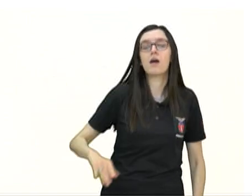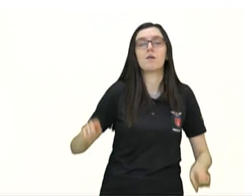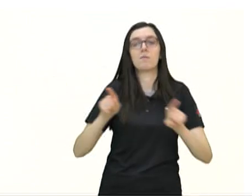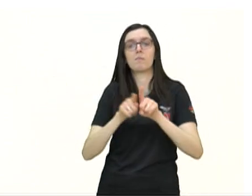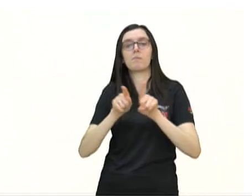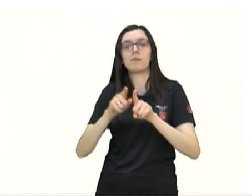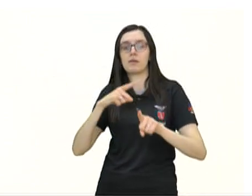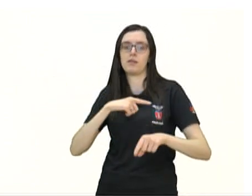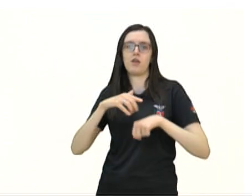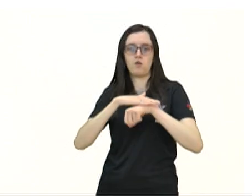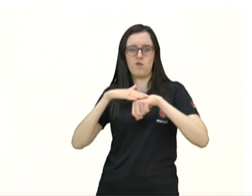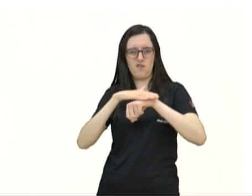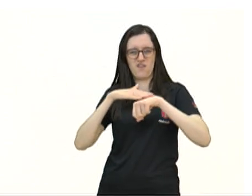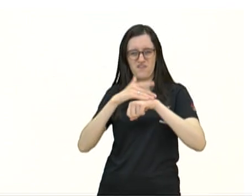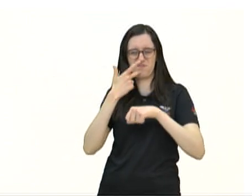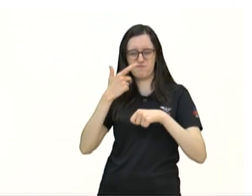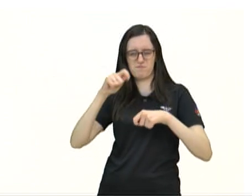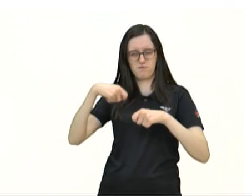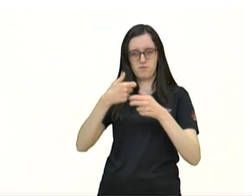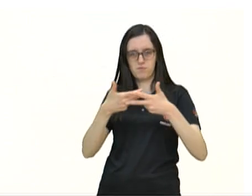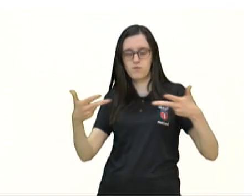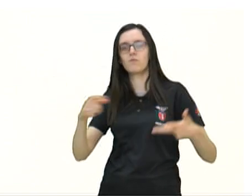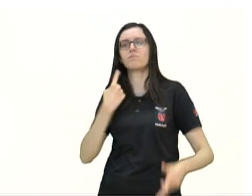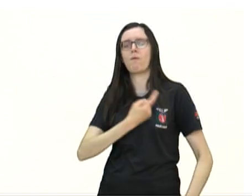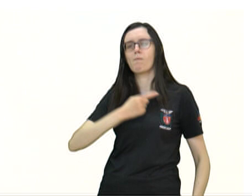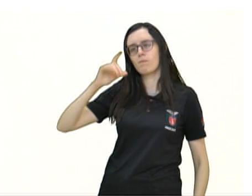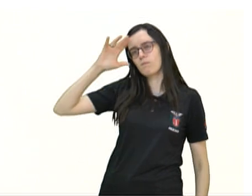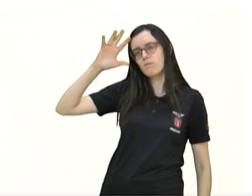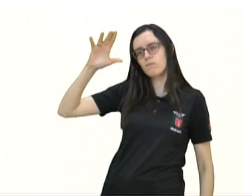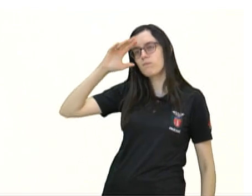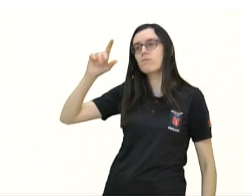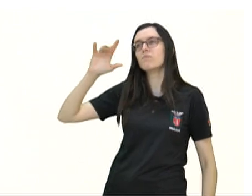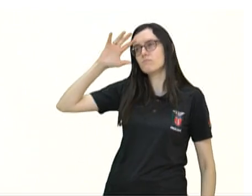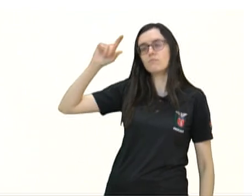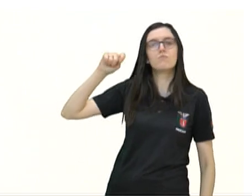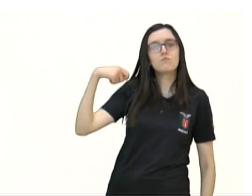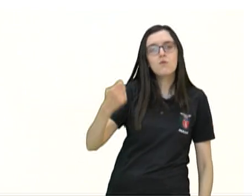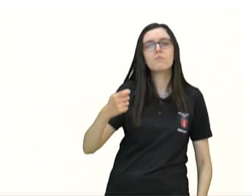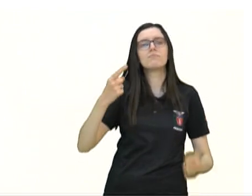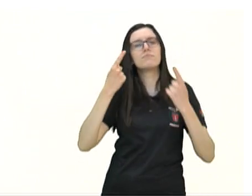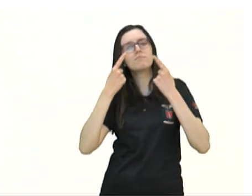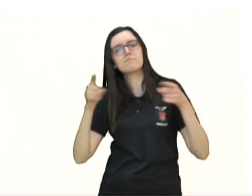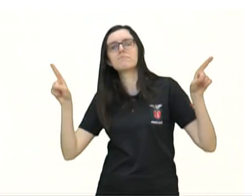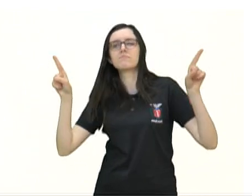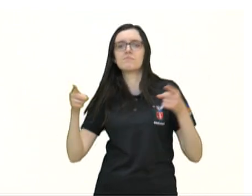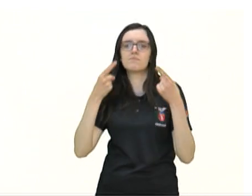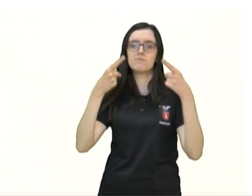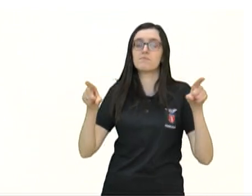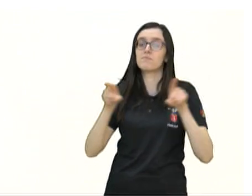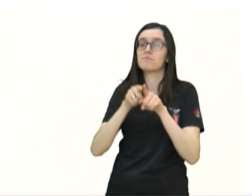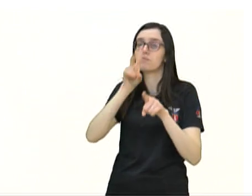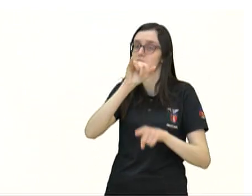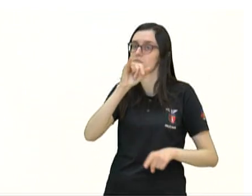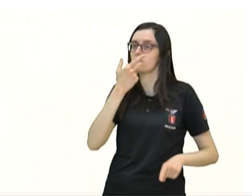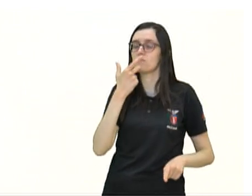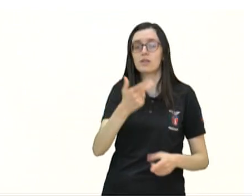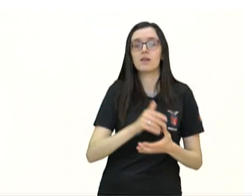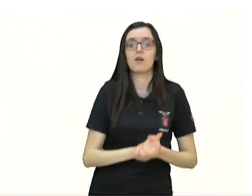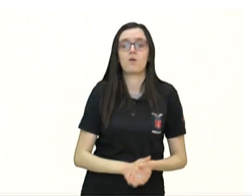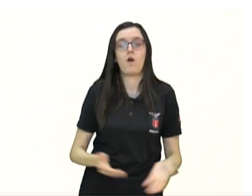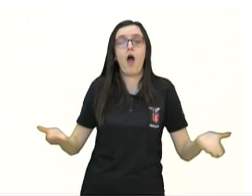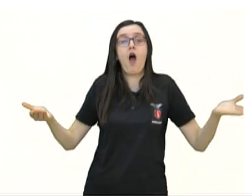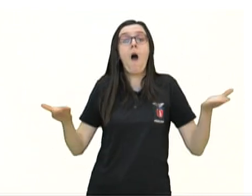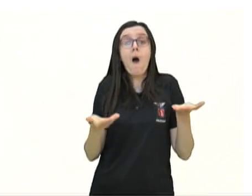nossa conversa, vocês vão refletir a respeito desses versos e vão dizer, nos dias de